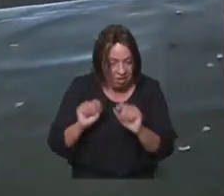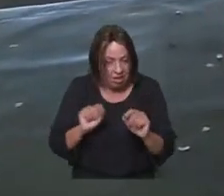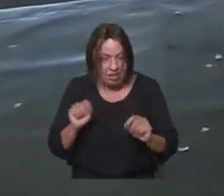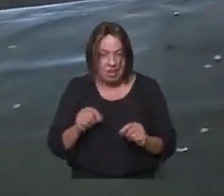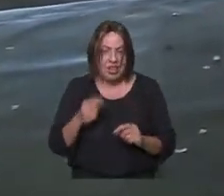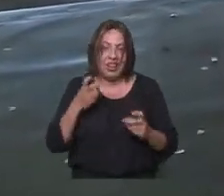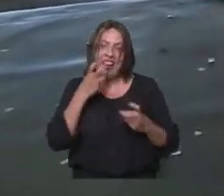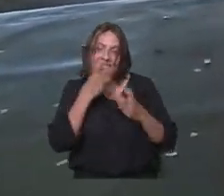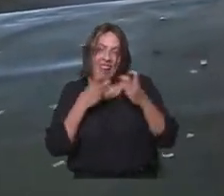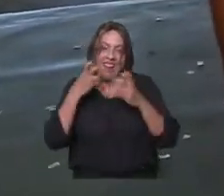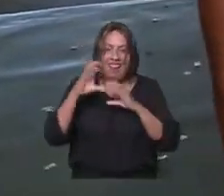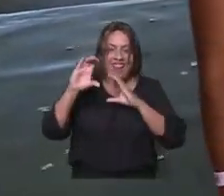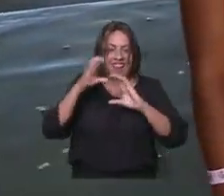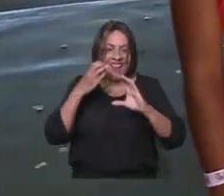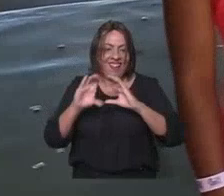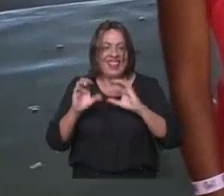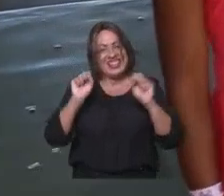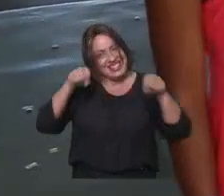cantam pra tia Jaque?